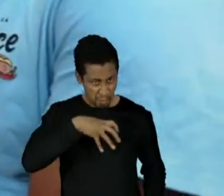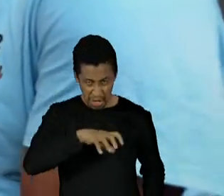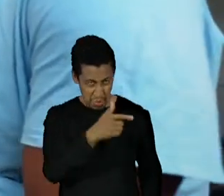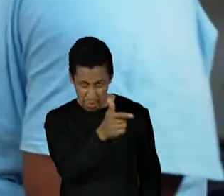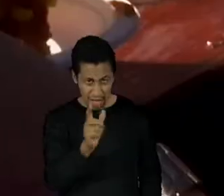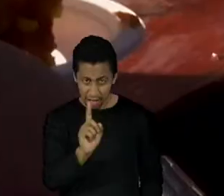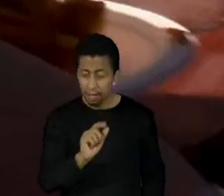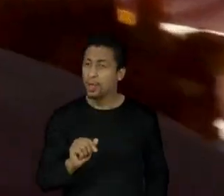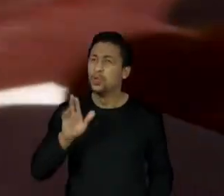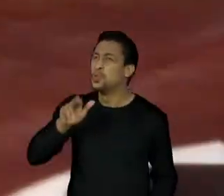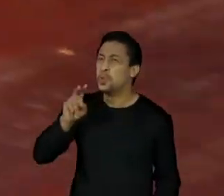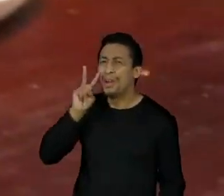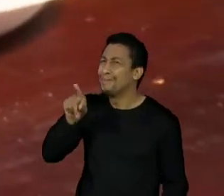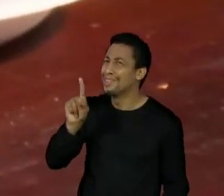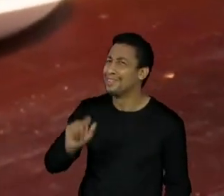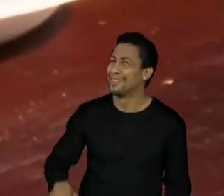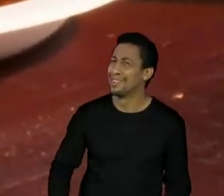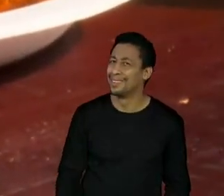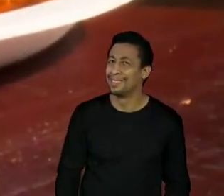ouvi falar, não.